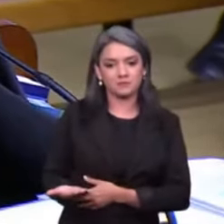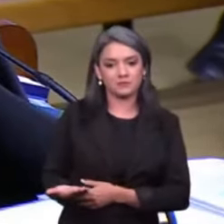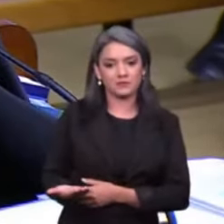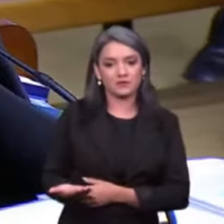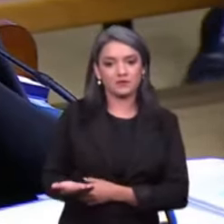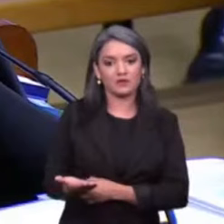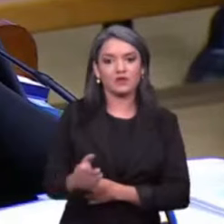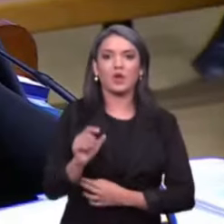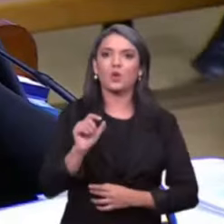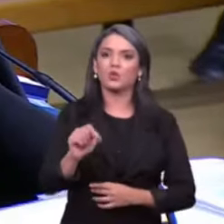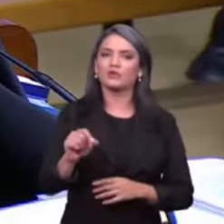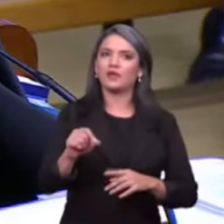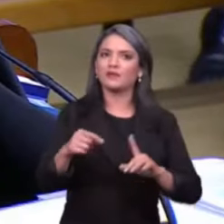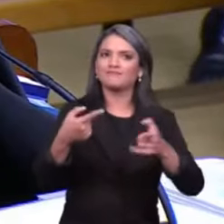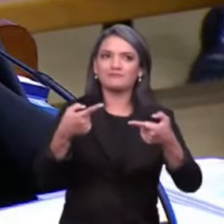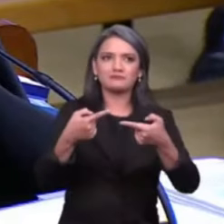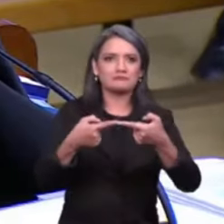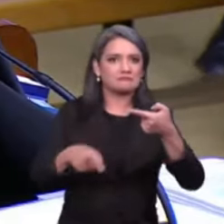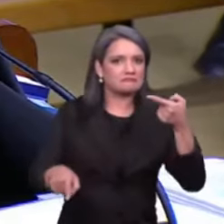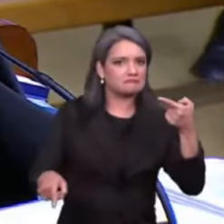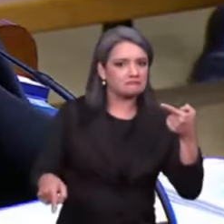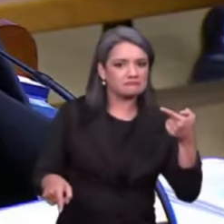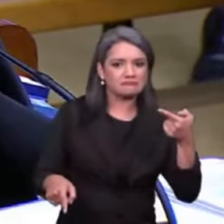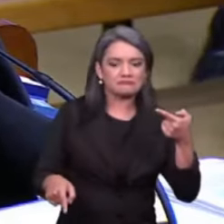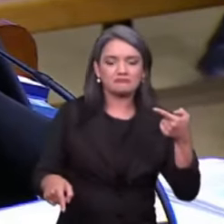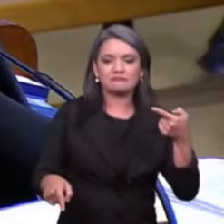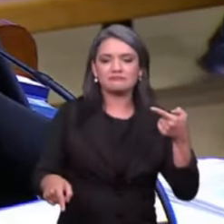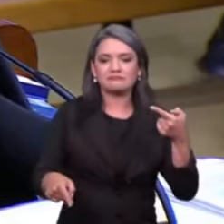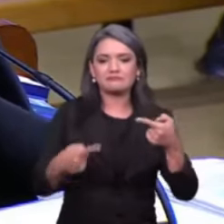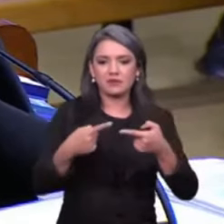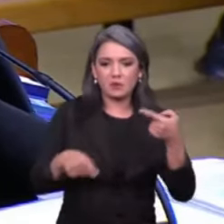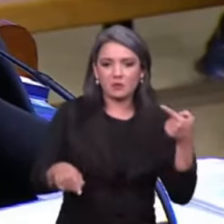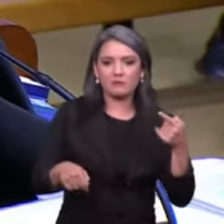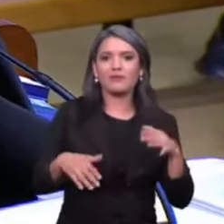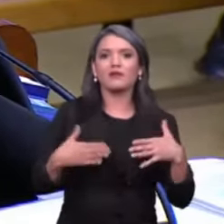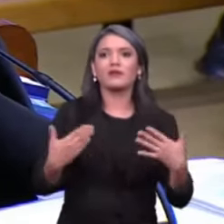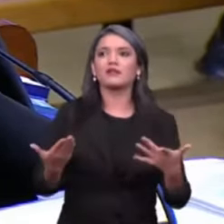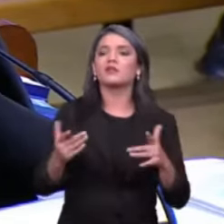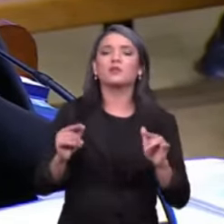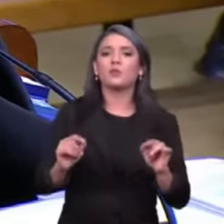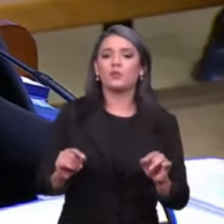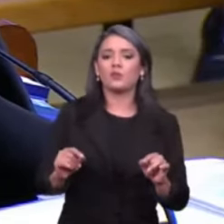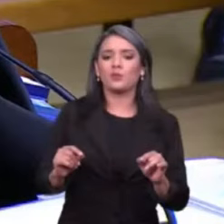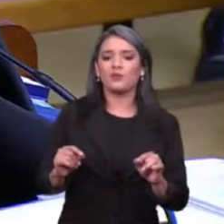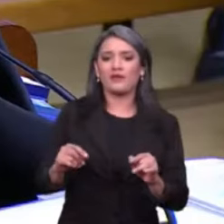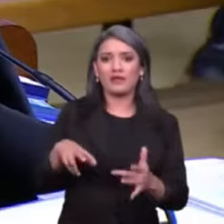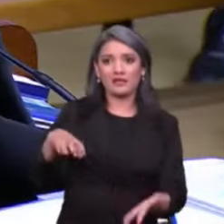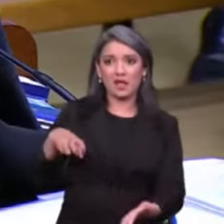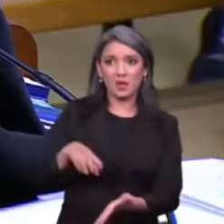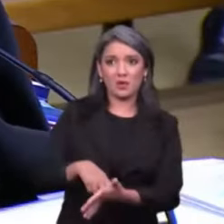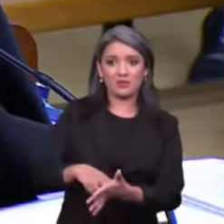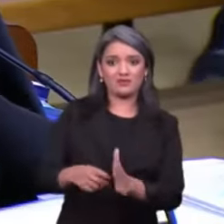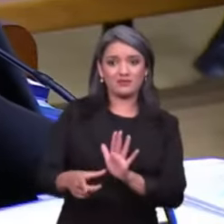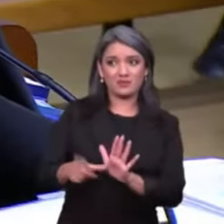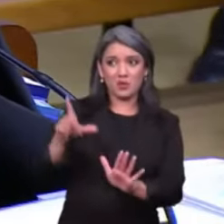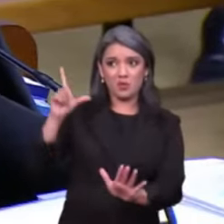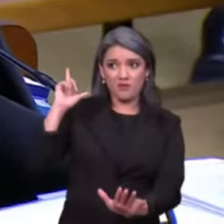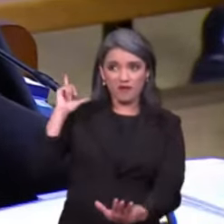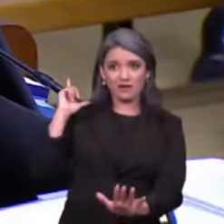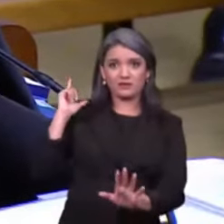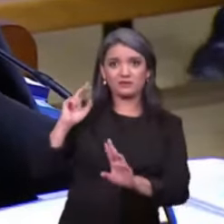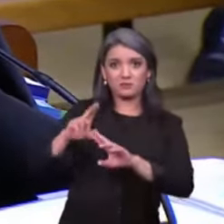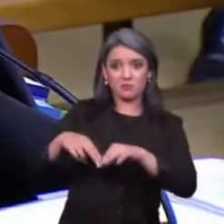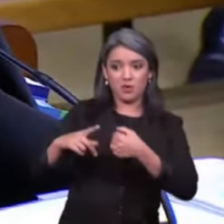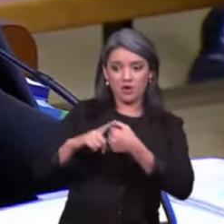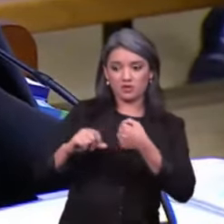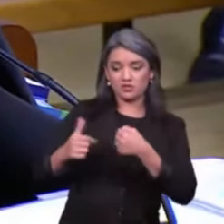mostrando-se desproporcional, portanto, desproporcional que condenações anteriores pelo delito do artigo